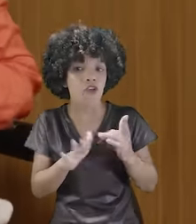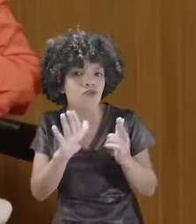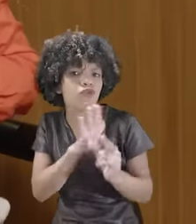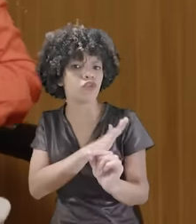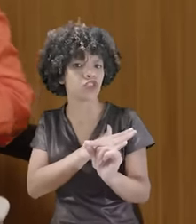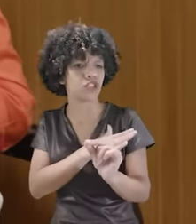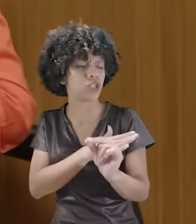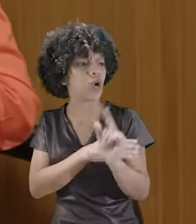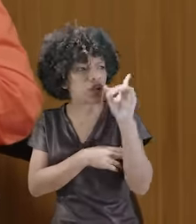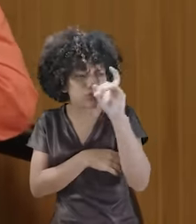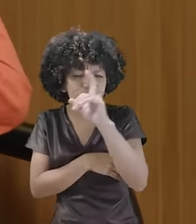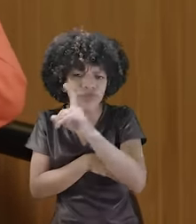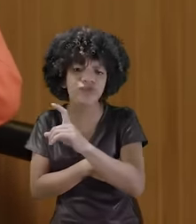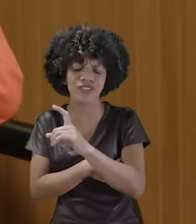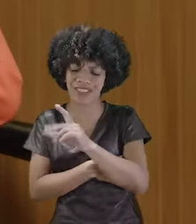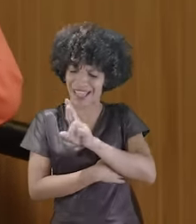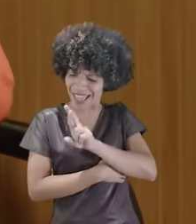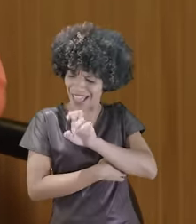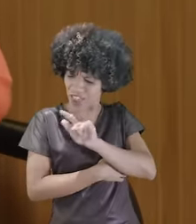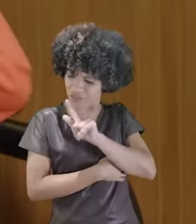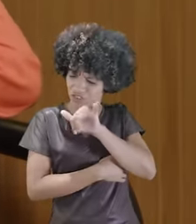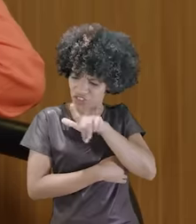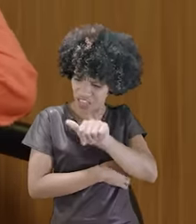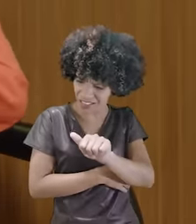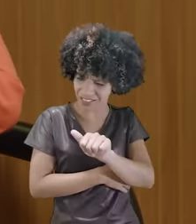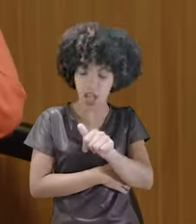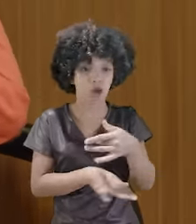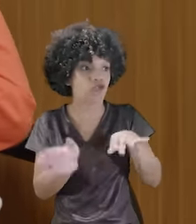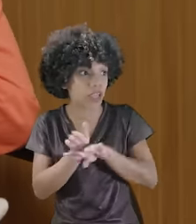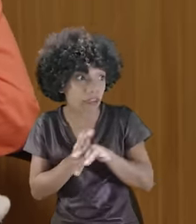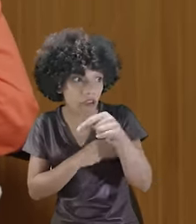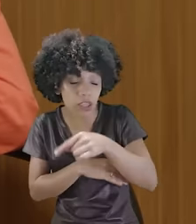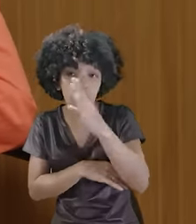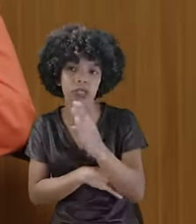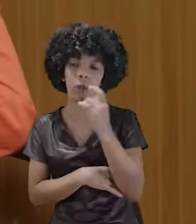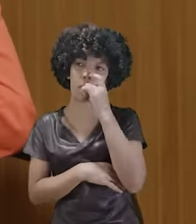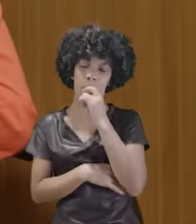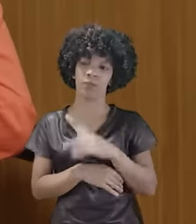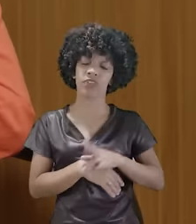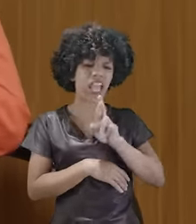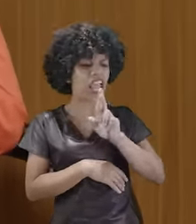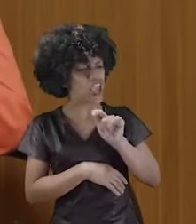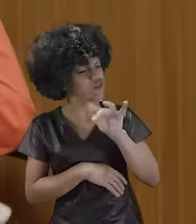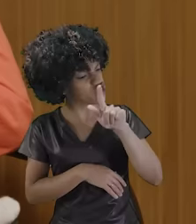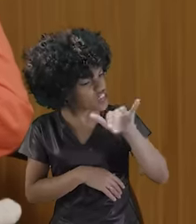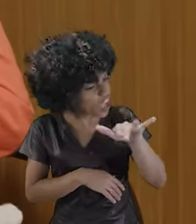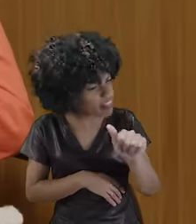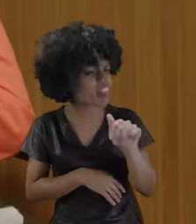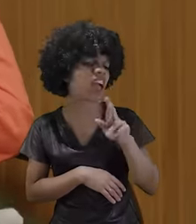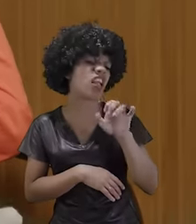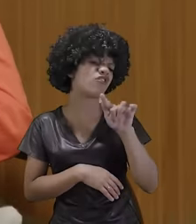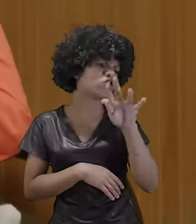fugiu aqui uma roupa Gira da muito difícil essa palavra para mim sabe quando eu cheguei aqui as pessoas falam assim ao vigiada é